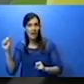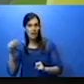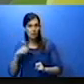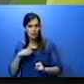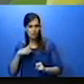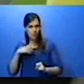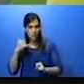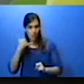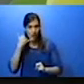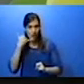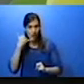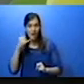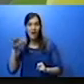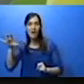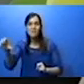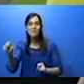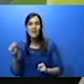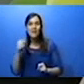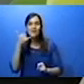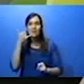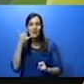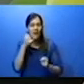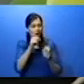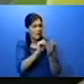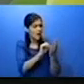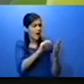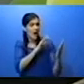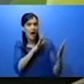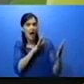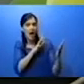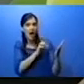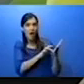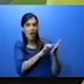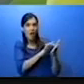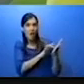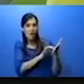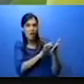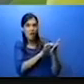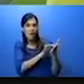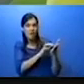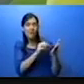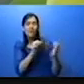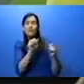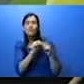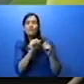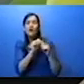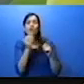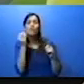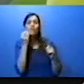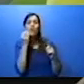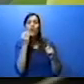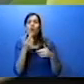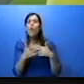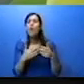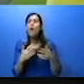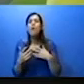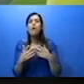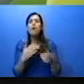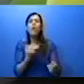perto, abre a calculadora aí rapidinho e faz um teste, digita um número qualquer